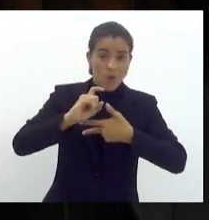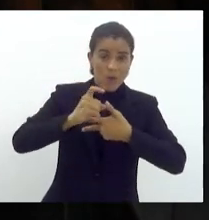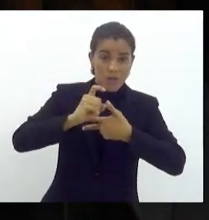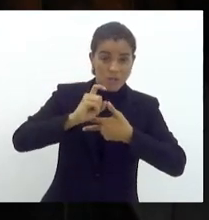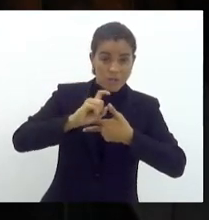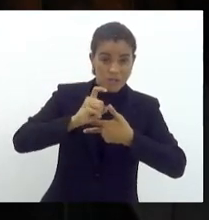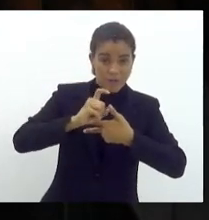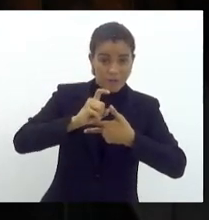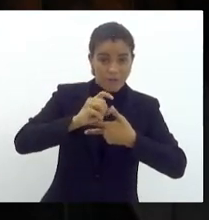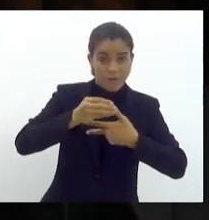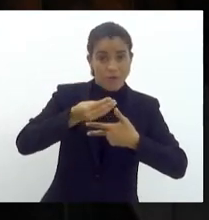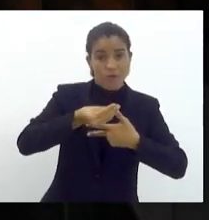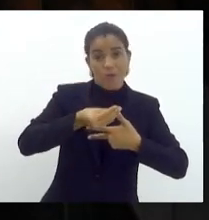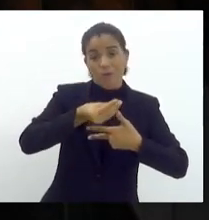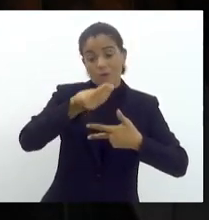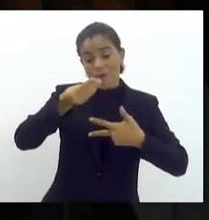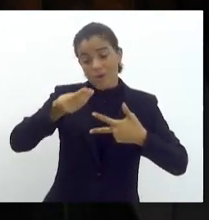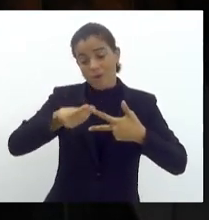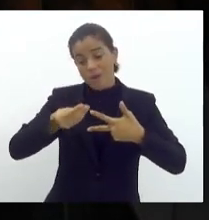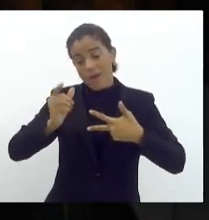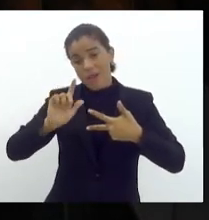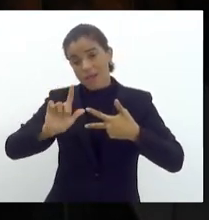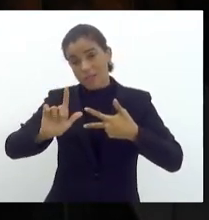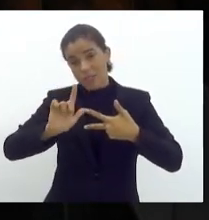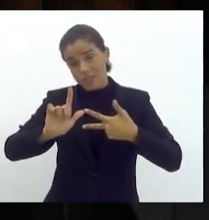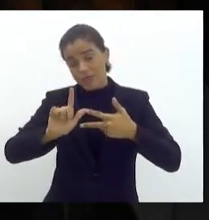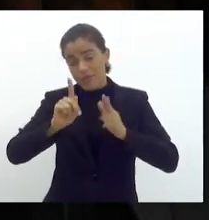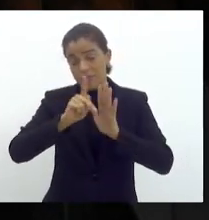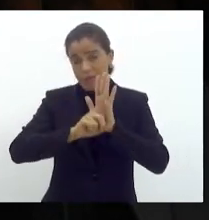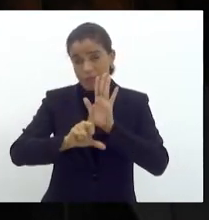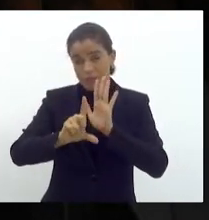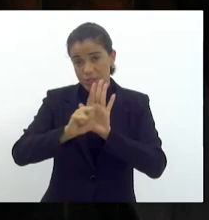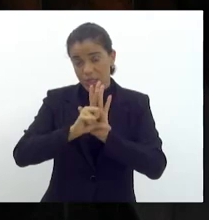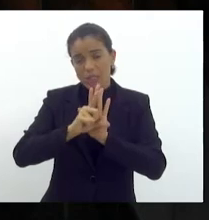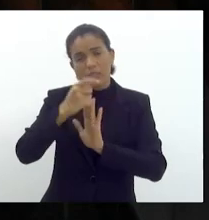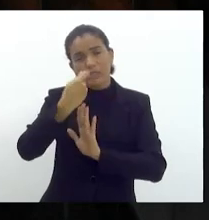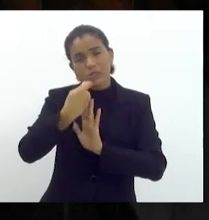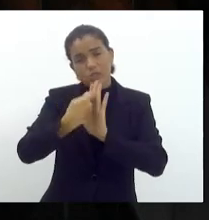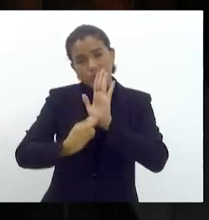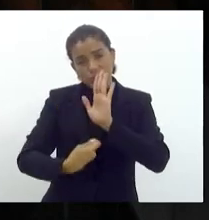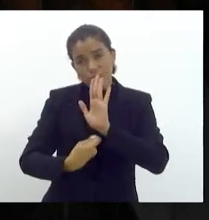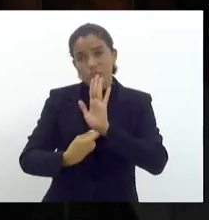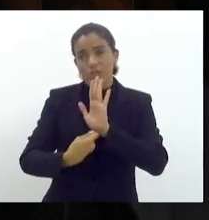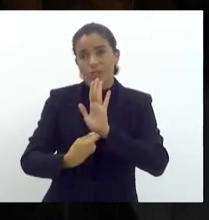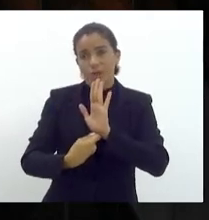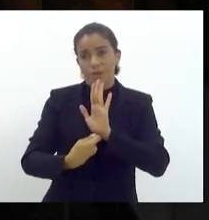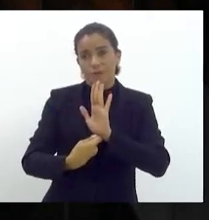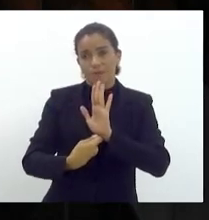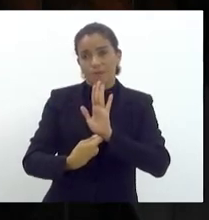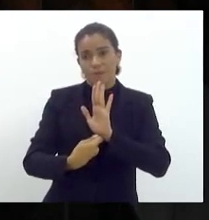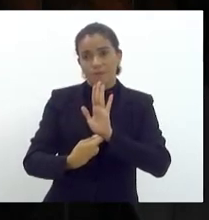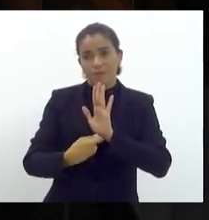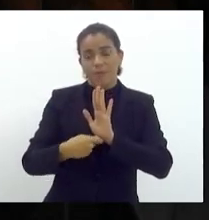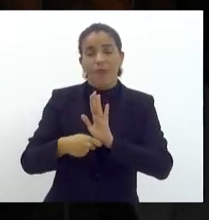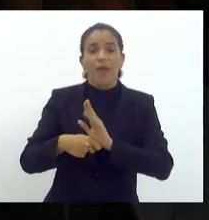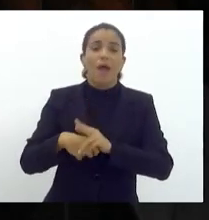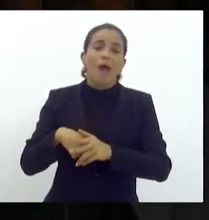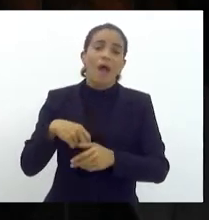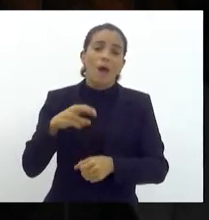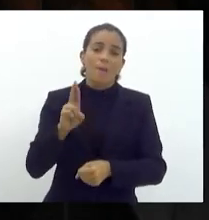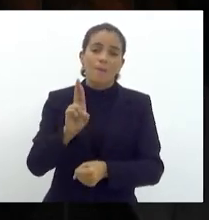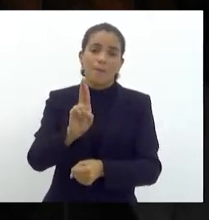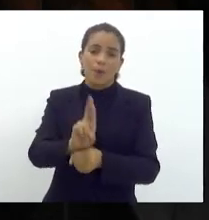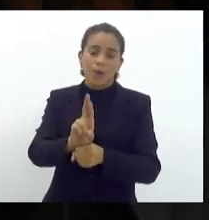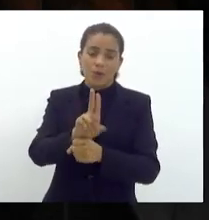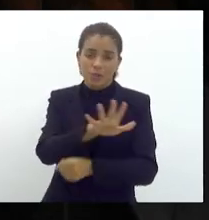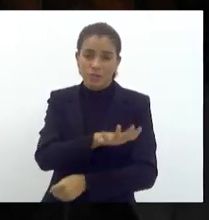mandando para casa um projeto de lei escrito pela douta Procuradoria Geral do